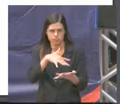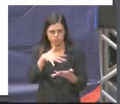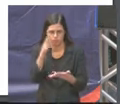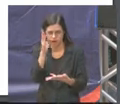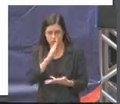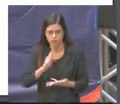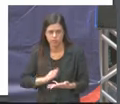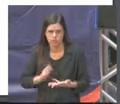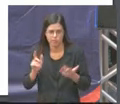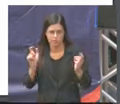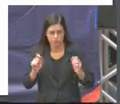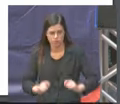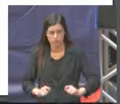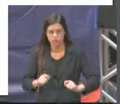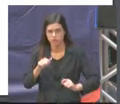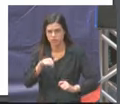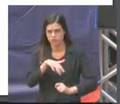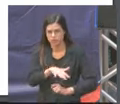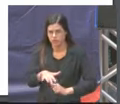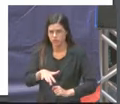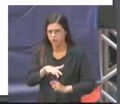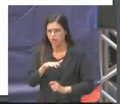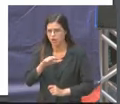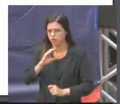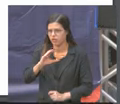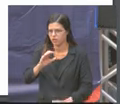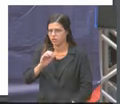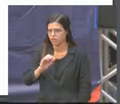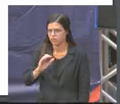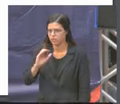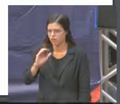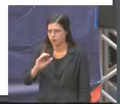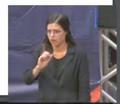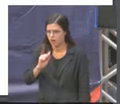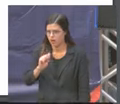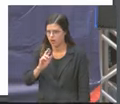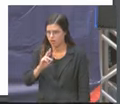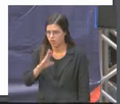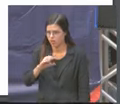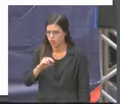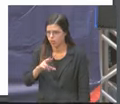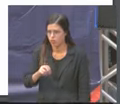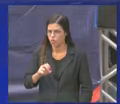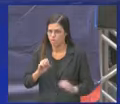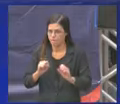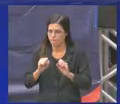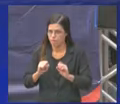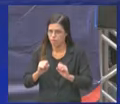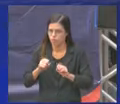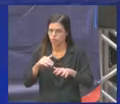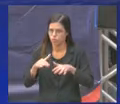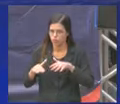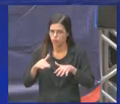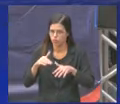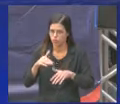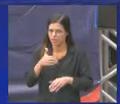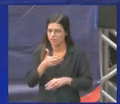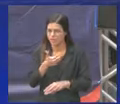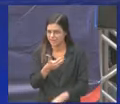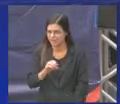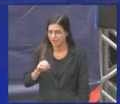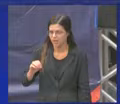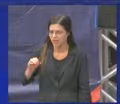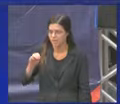no mercado de carbono mundial. O Brasil pode movimentar entre 493 milhões a 100 bilhões